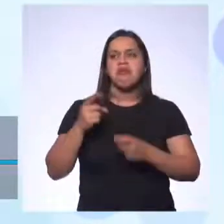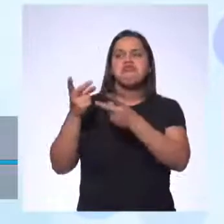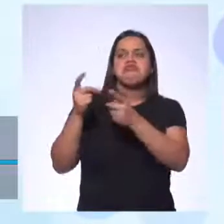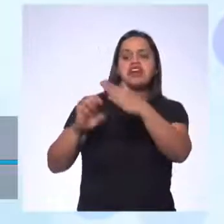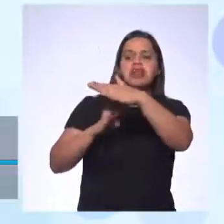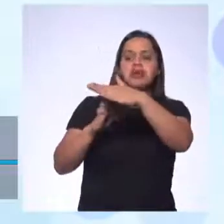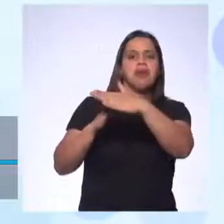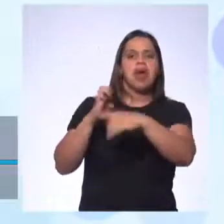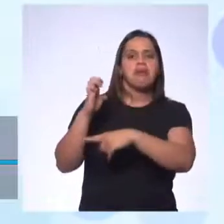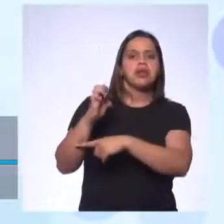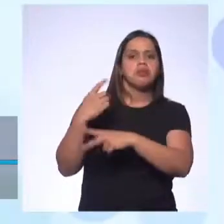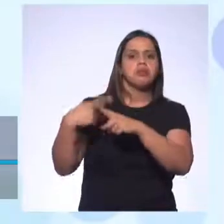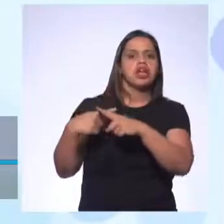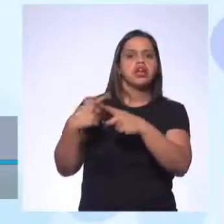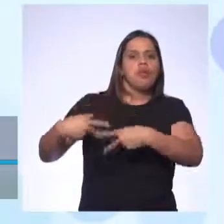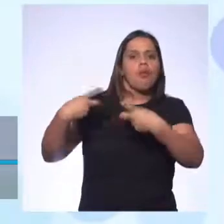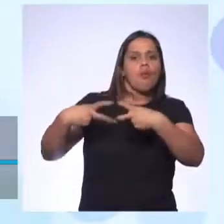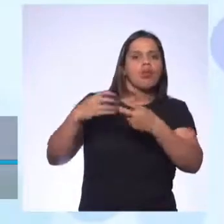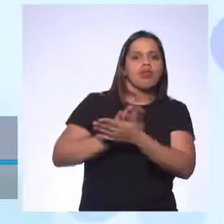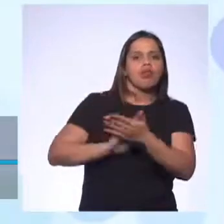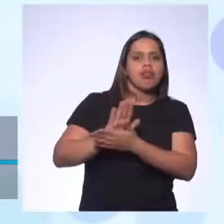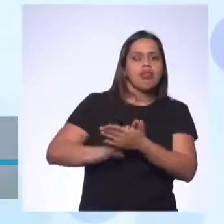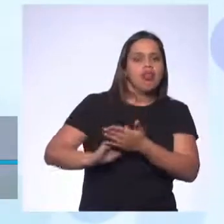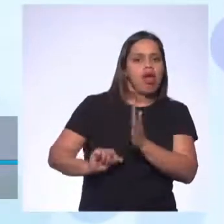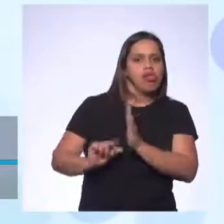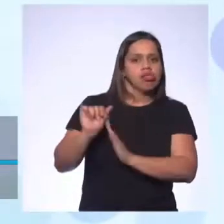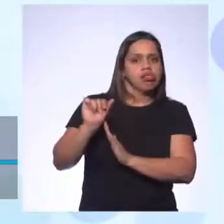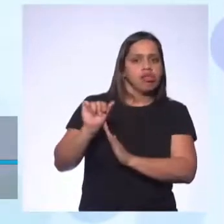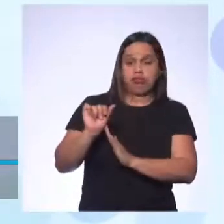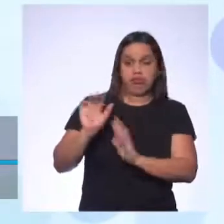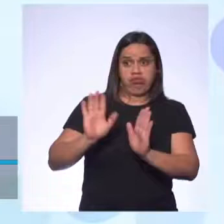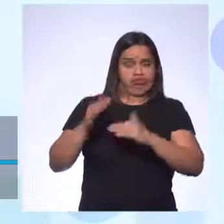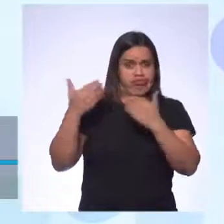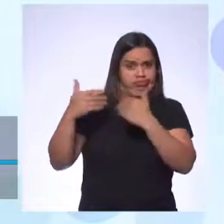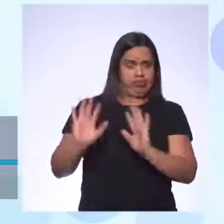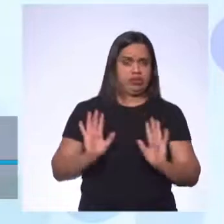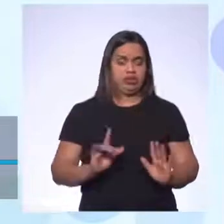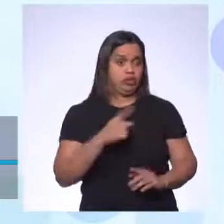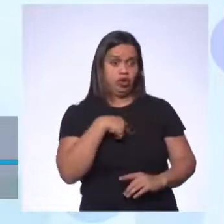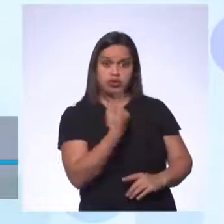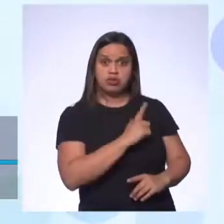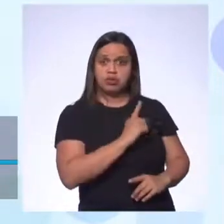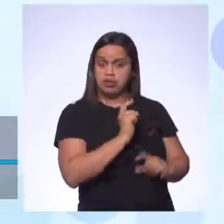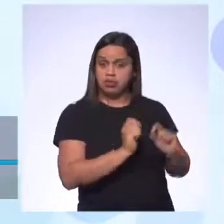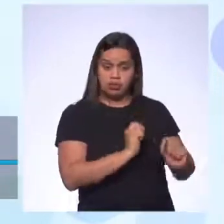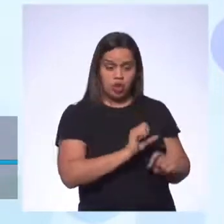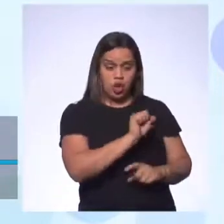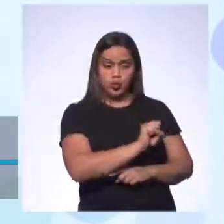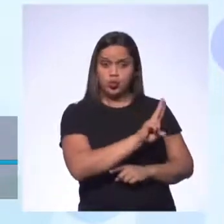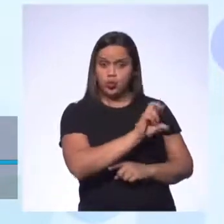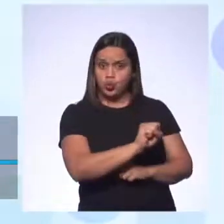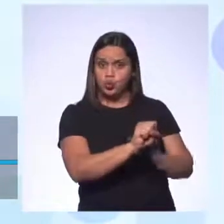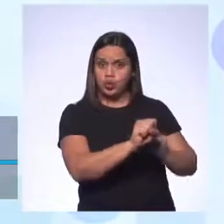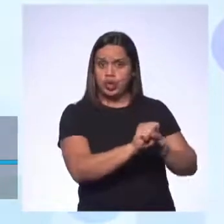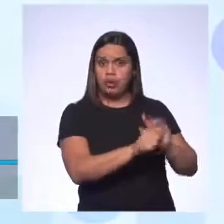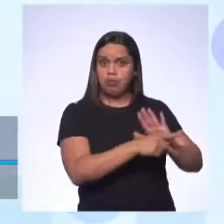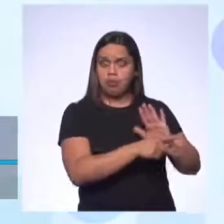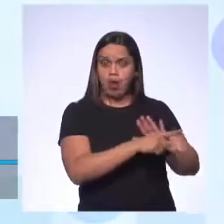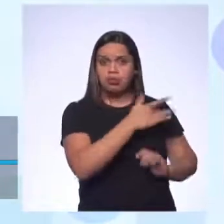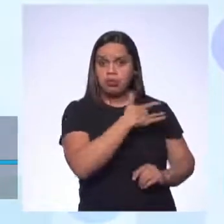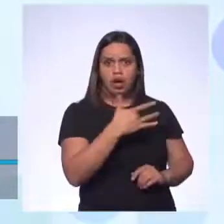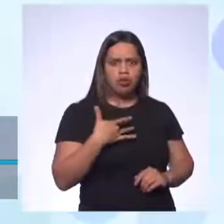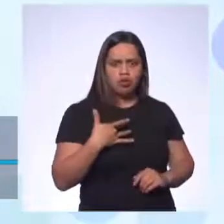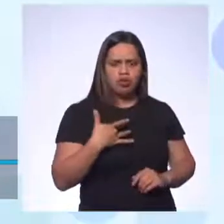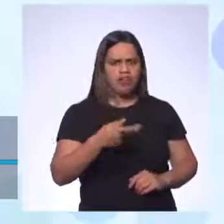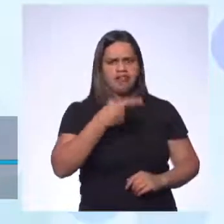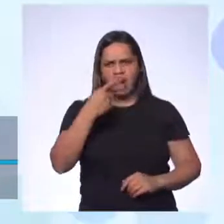Não interessa. Tá? Gente, nós temos um sistema de saúde aí maravilhoso, que é o SUS. Tá bom? Nossa, maravilhoso com